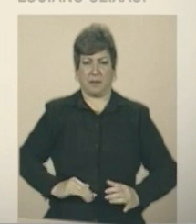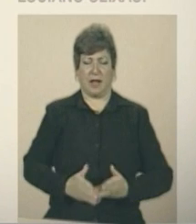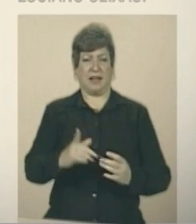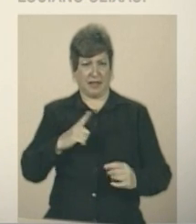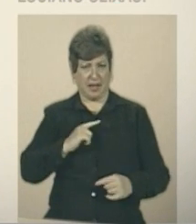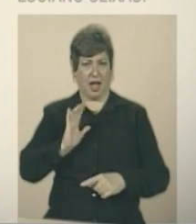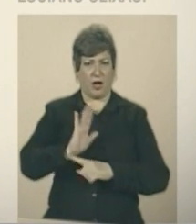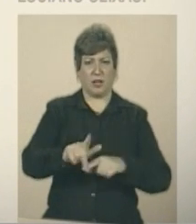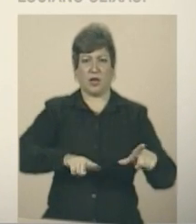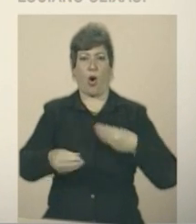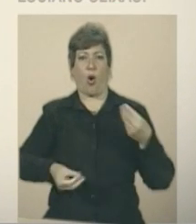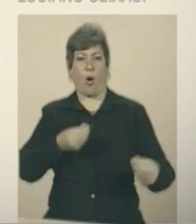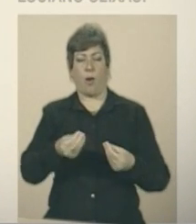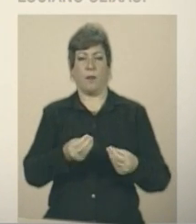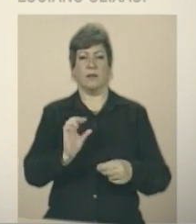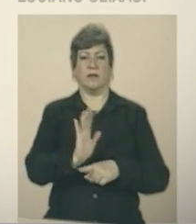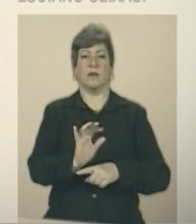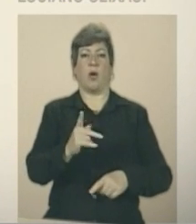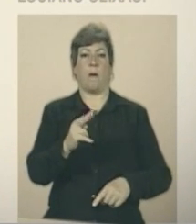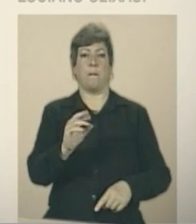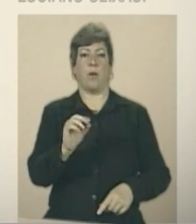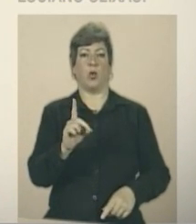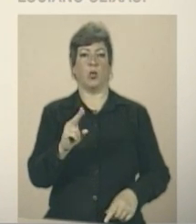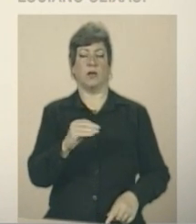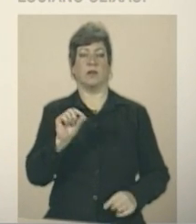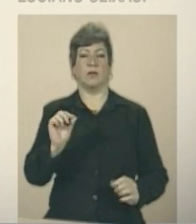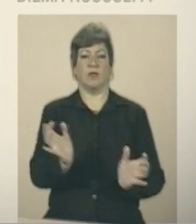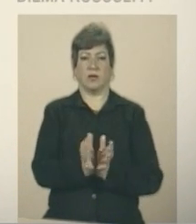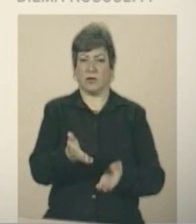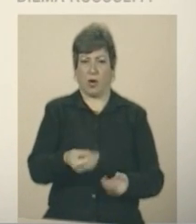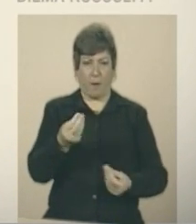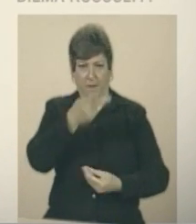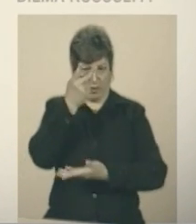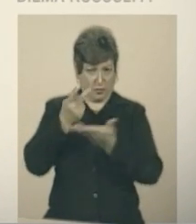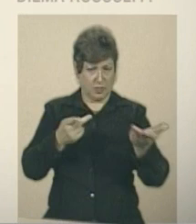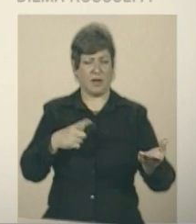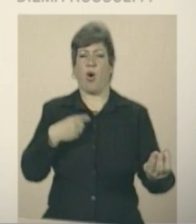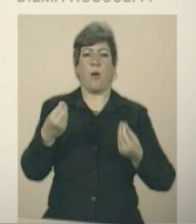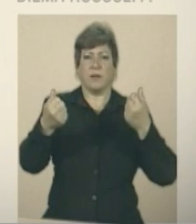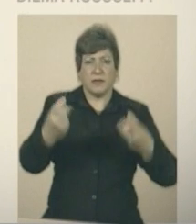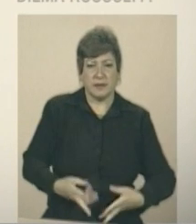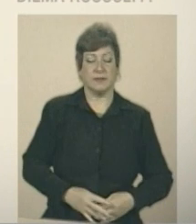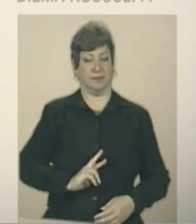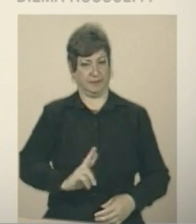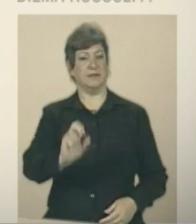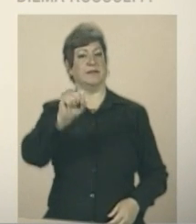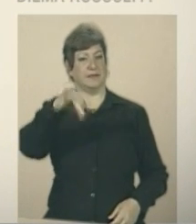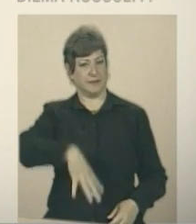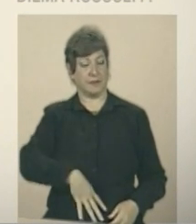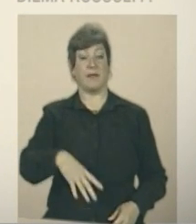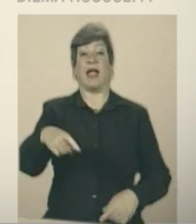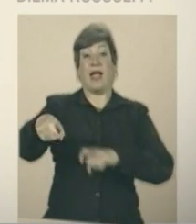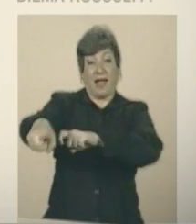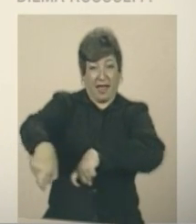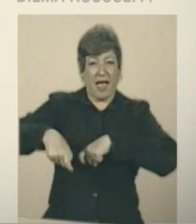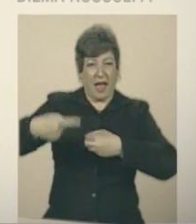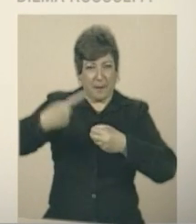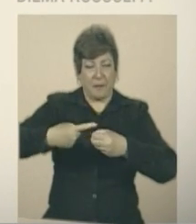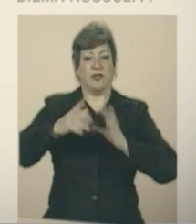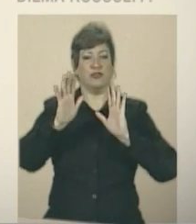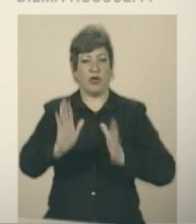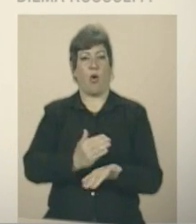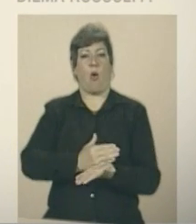produtiva das pessoas já tem resultados para destacar presidenta Tem sim Luciano no campo já iniciamos a